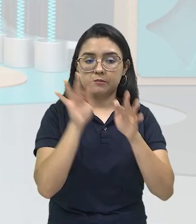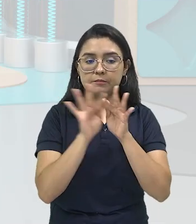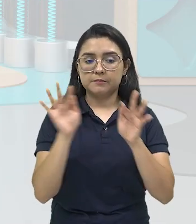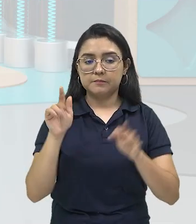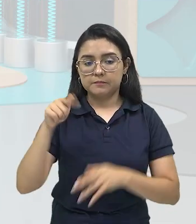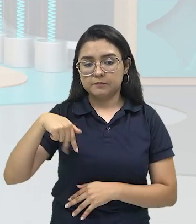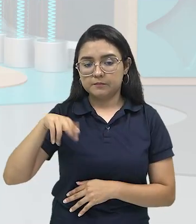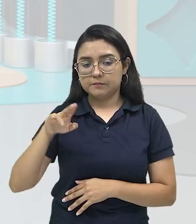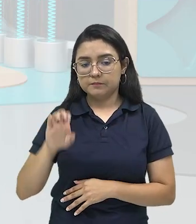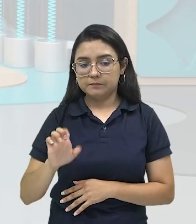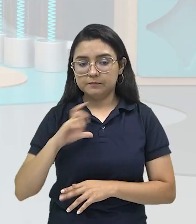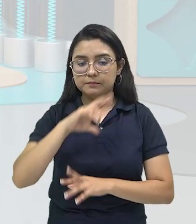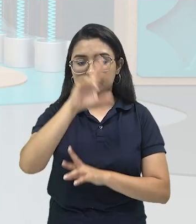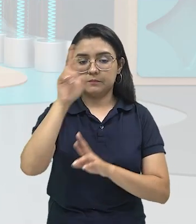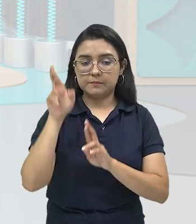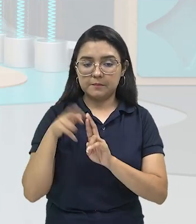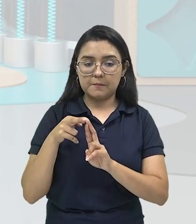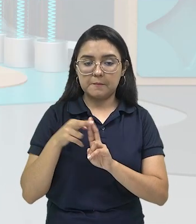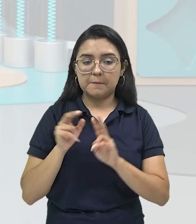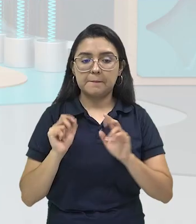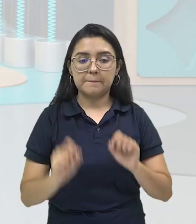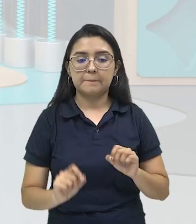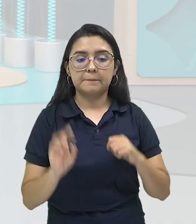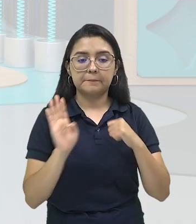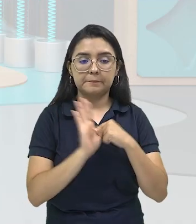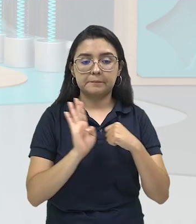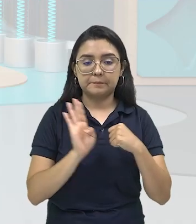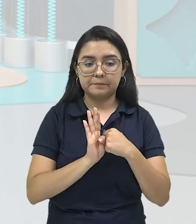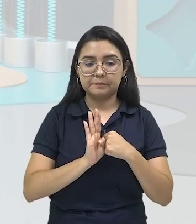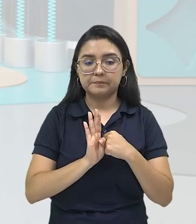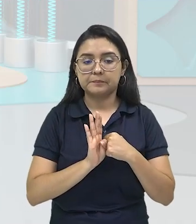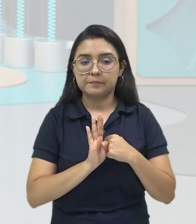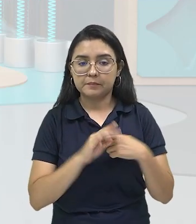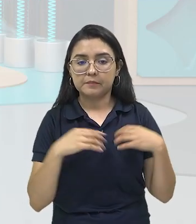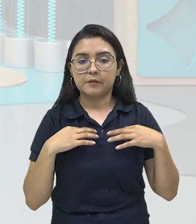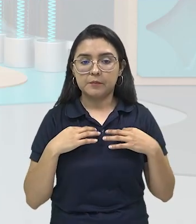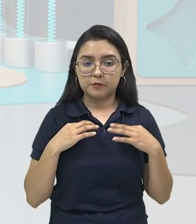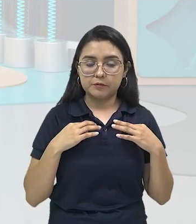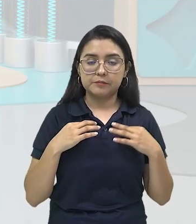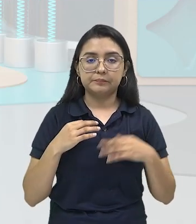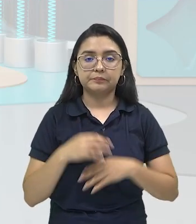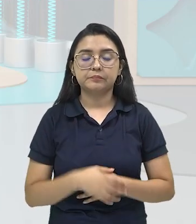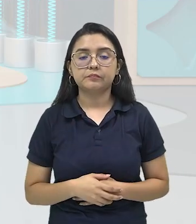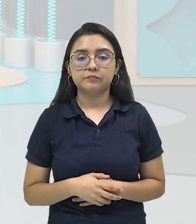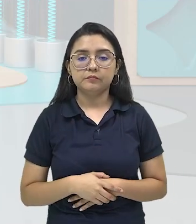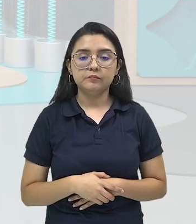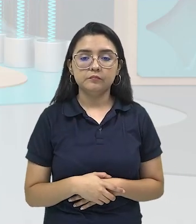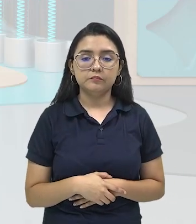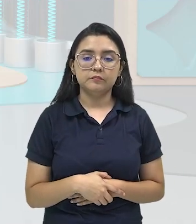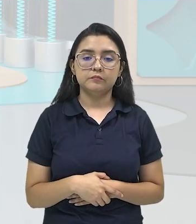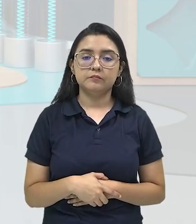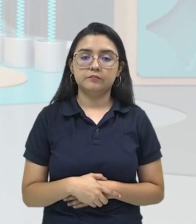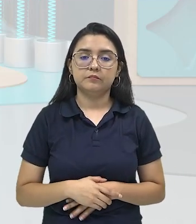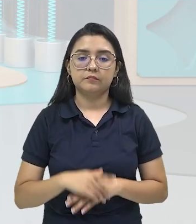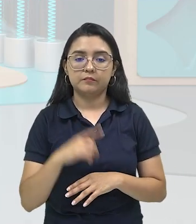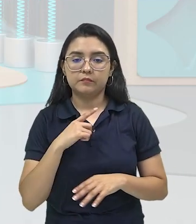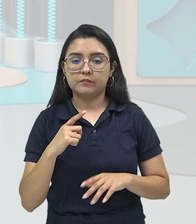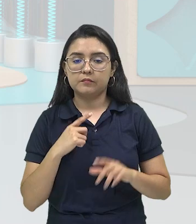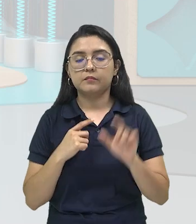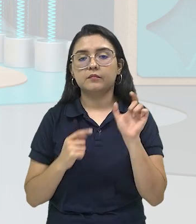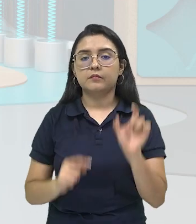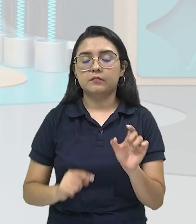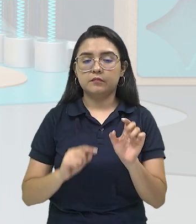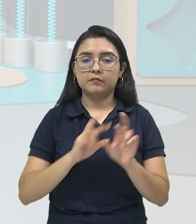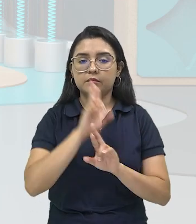o que está se referindo ao substantivo blusa, tá? Que a gente fala que é o nosso termo